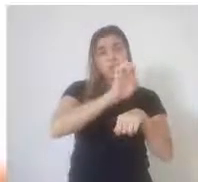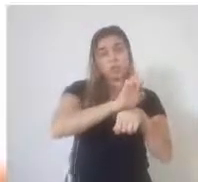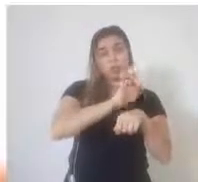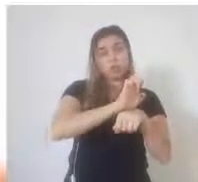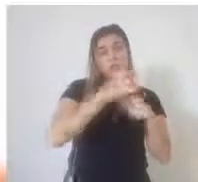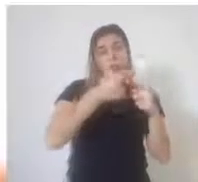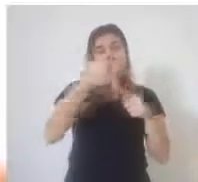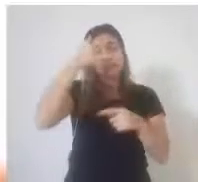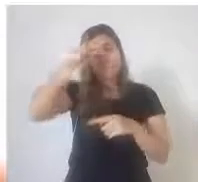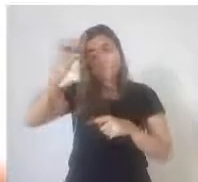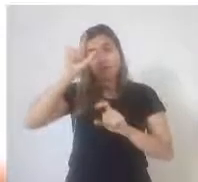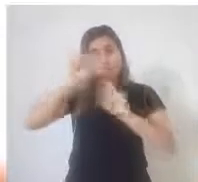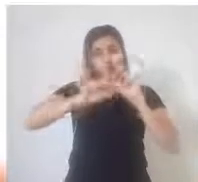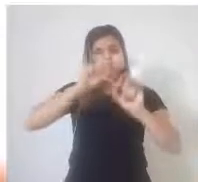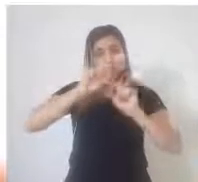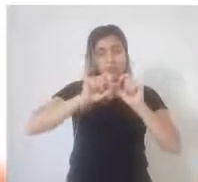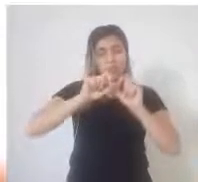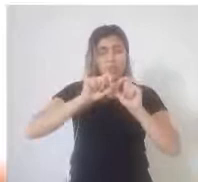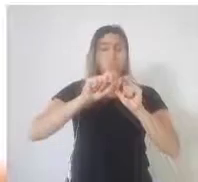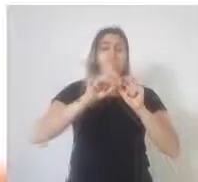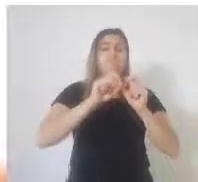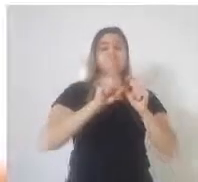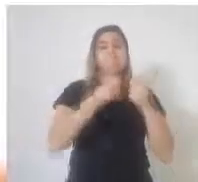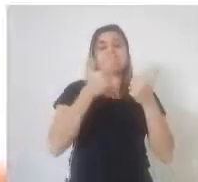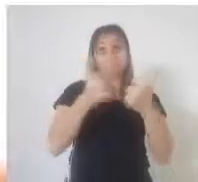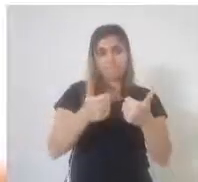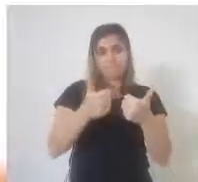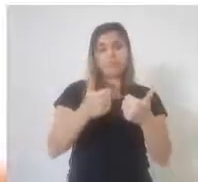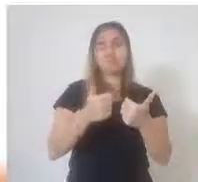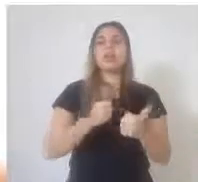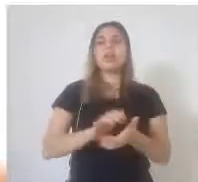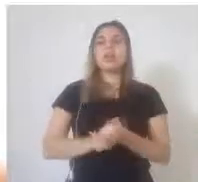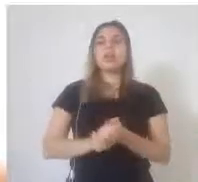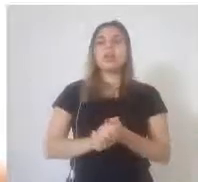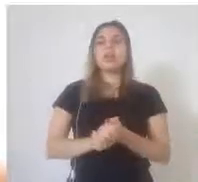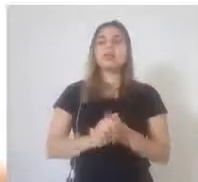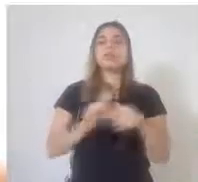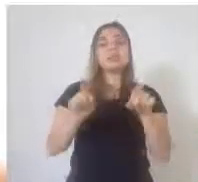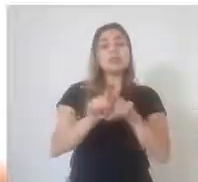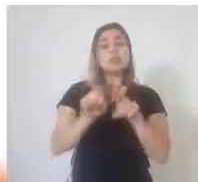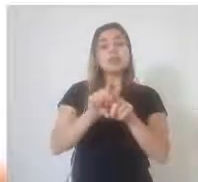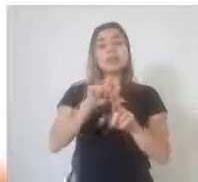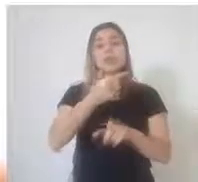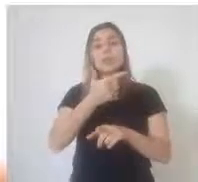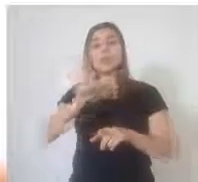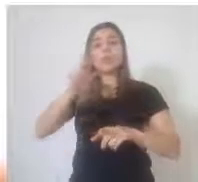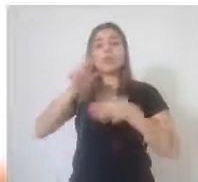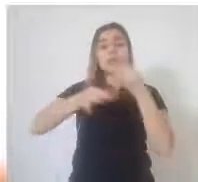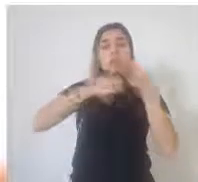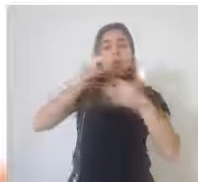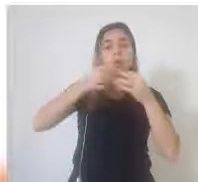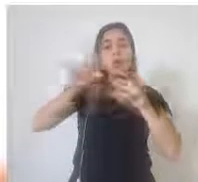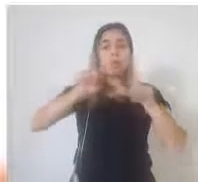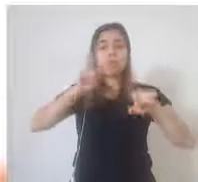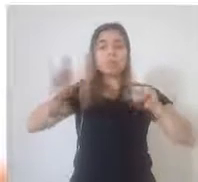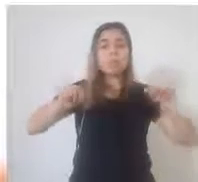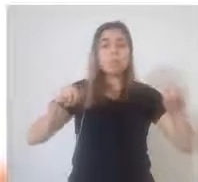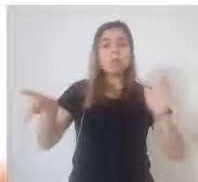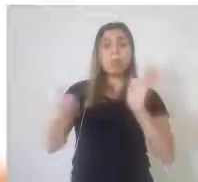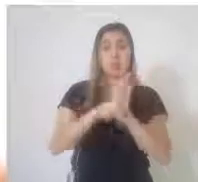de combustível fóssil, né, diesel, gasolina, para transportar esses produtos. E assim como